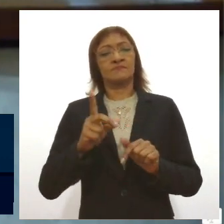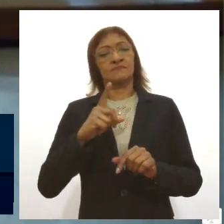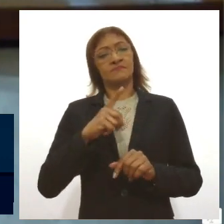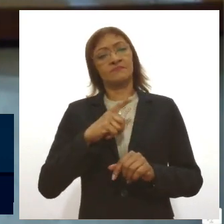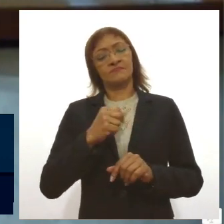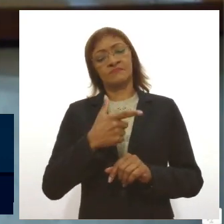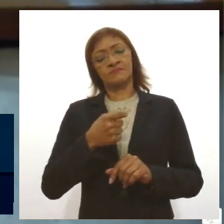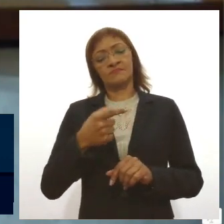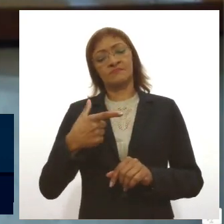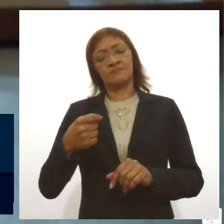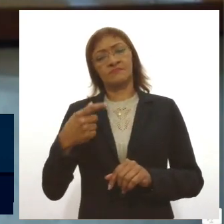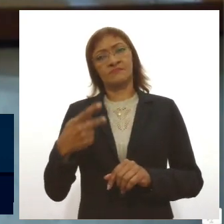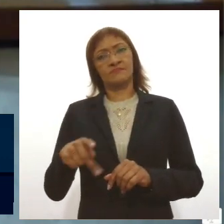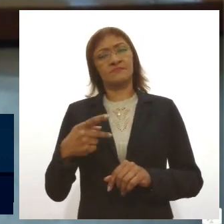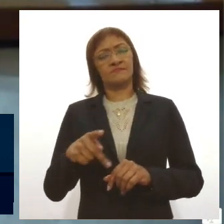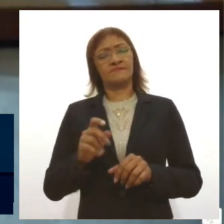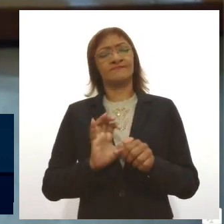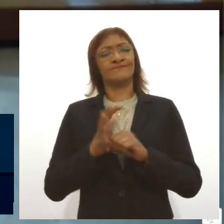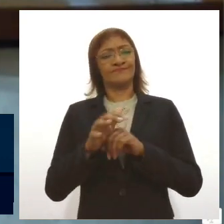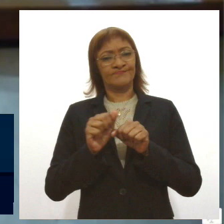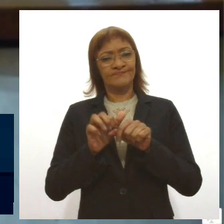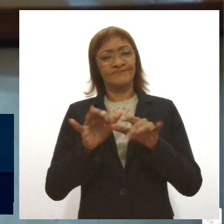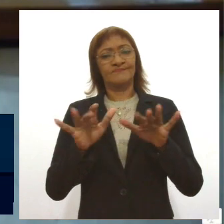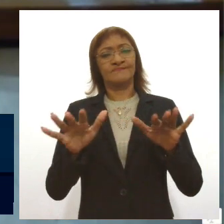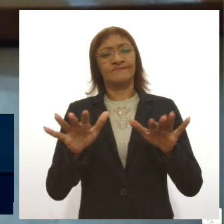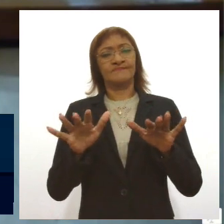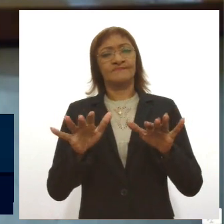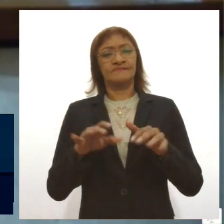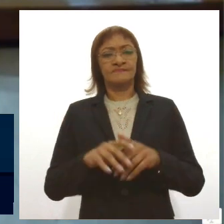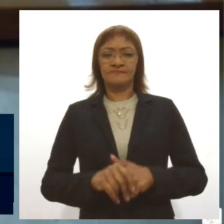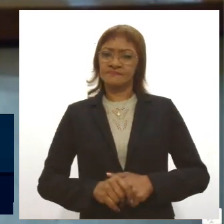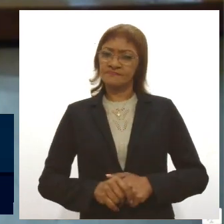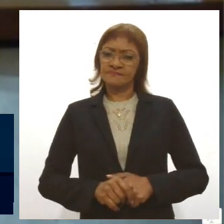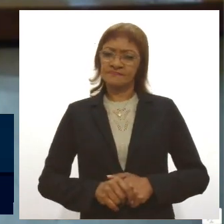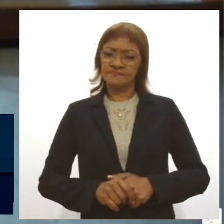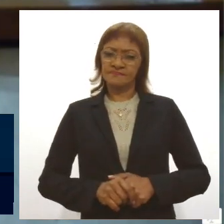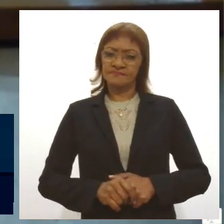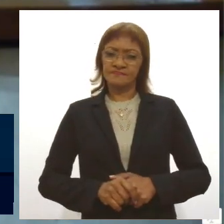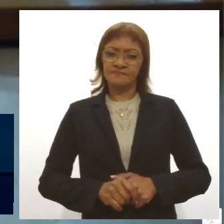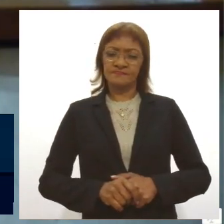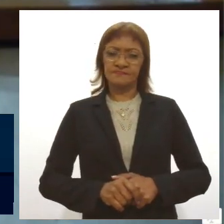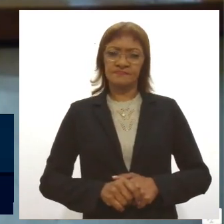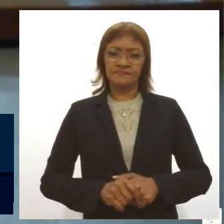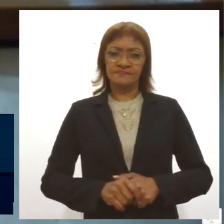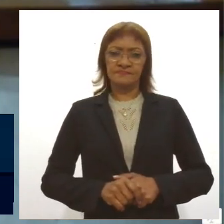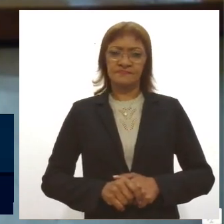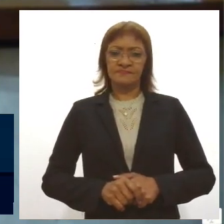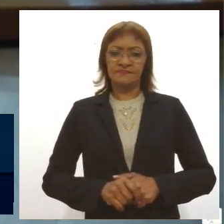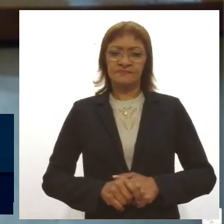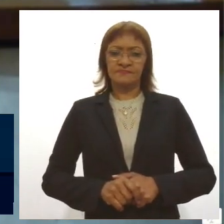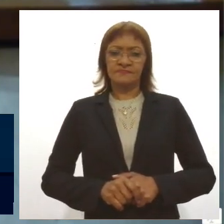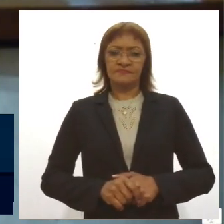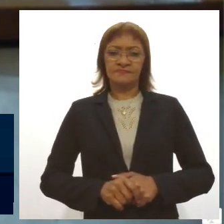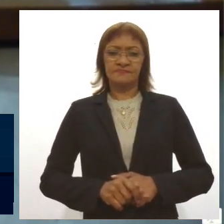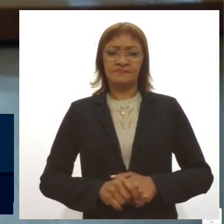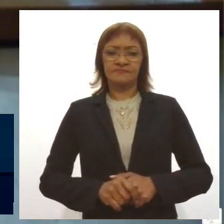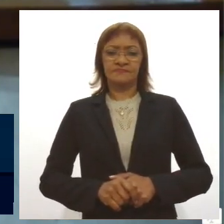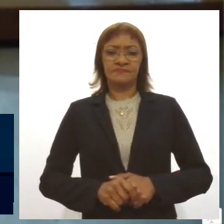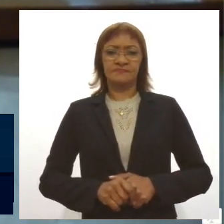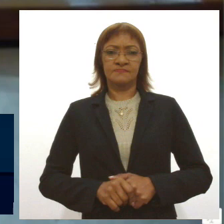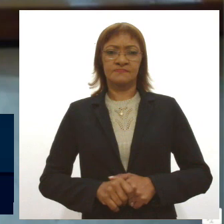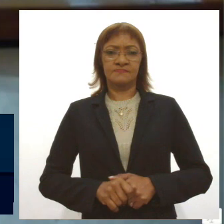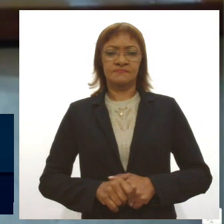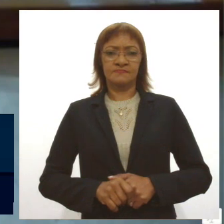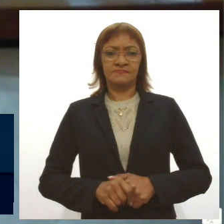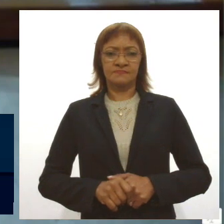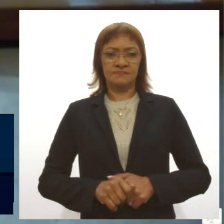2020 foi um ano, assim, apesar da pandemia, foi um ano de conquistas muito relevantes, e essa casa deu